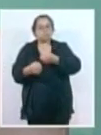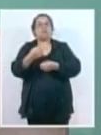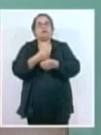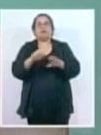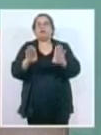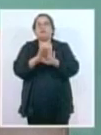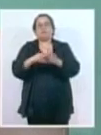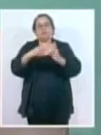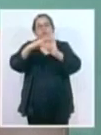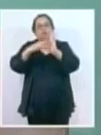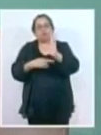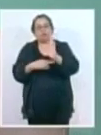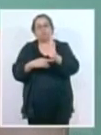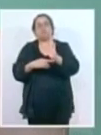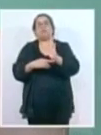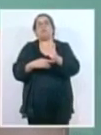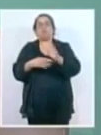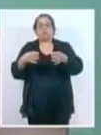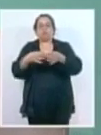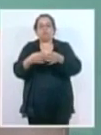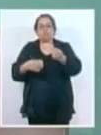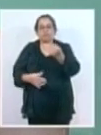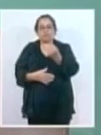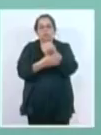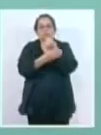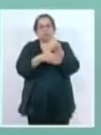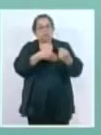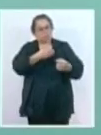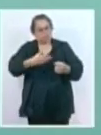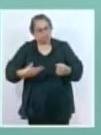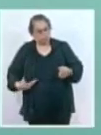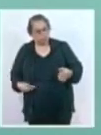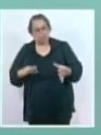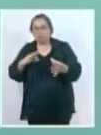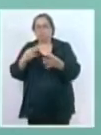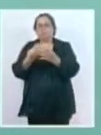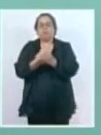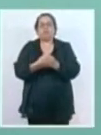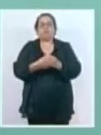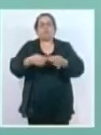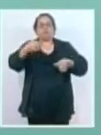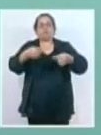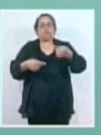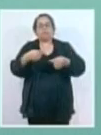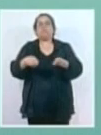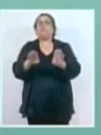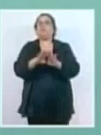na Comissão de Segurança Pública, membro da Comissão de Políticas Públicas sobre Drogas,